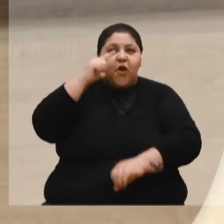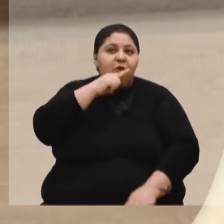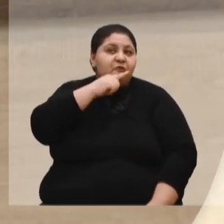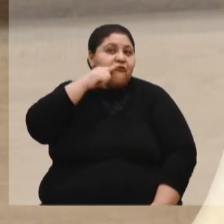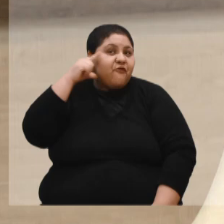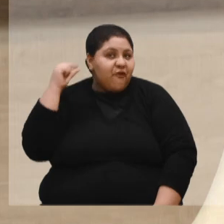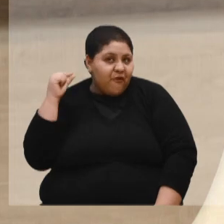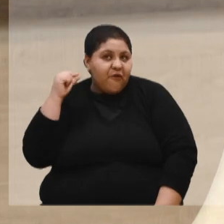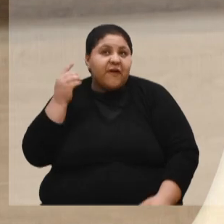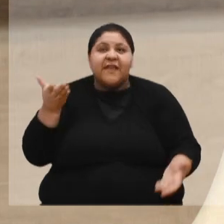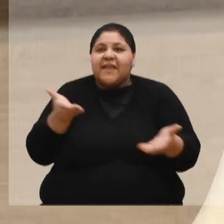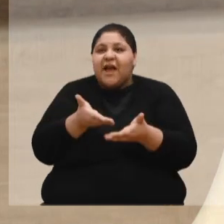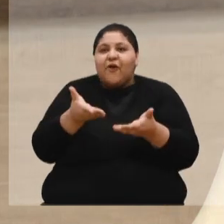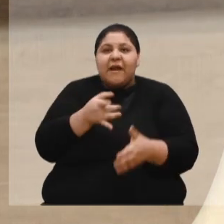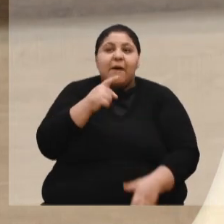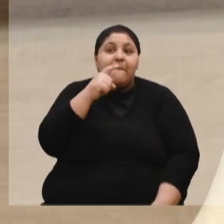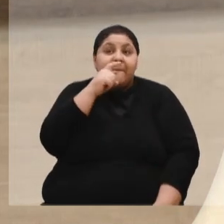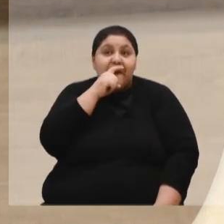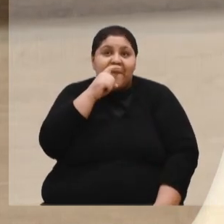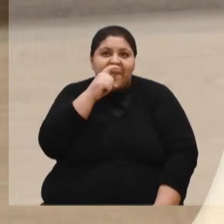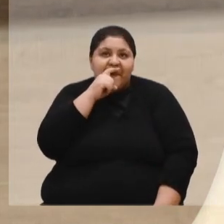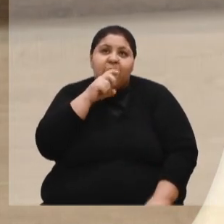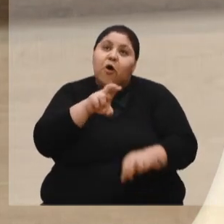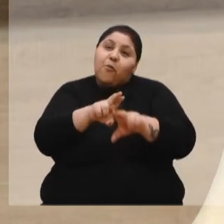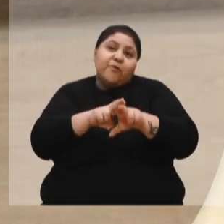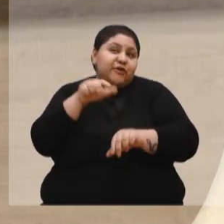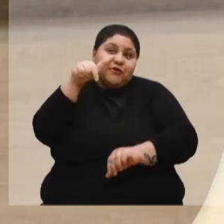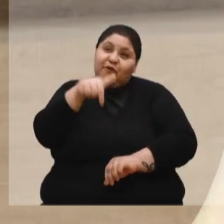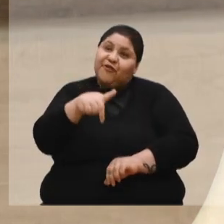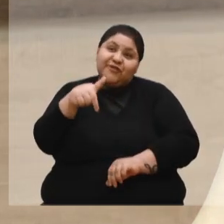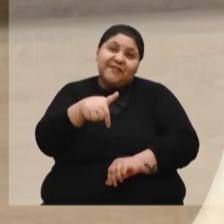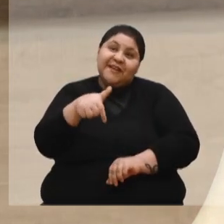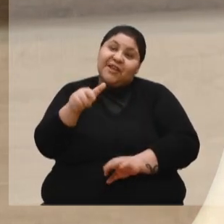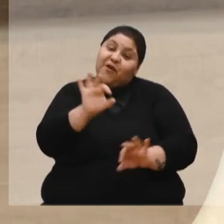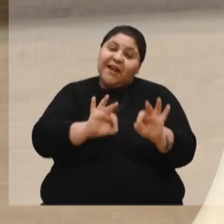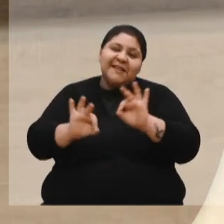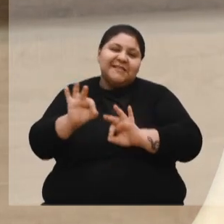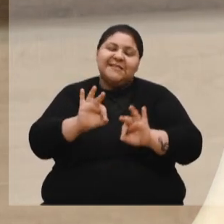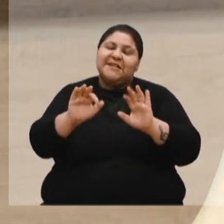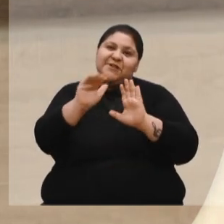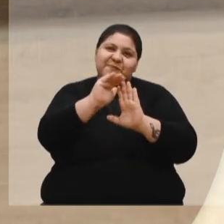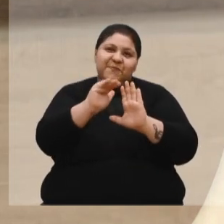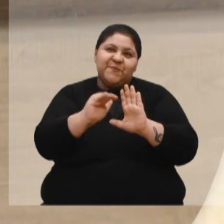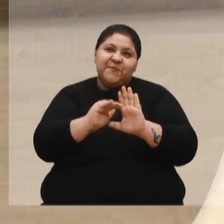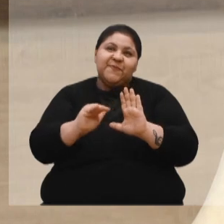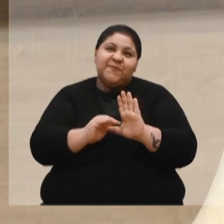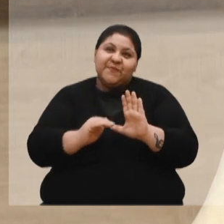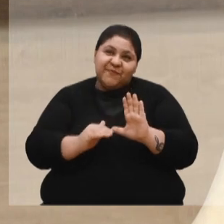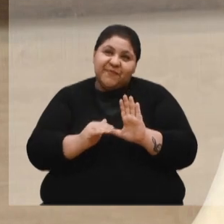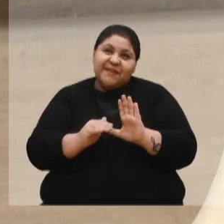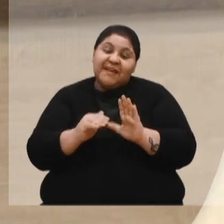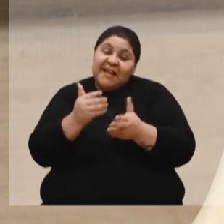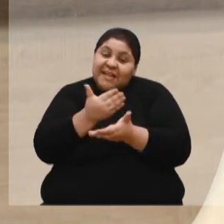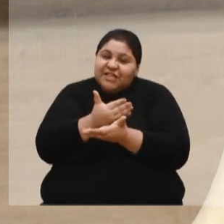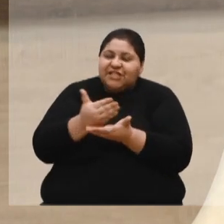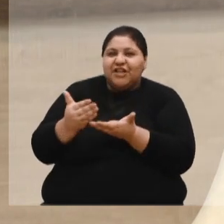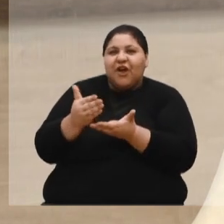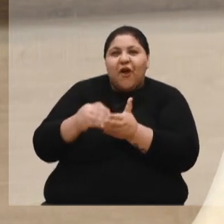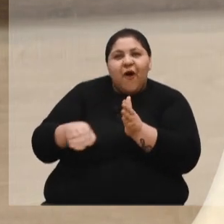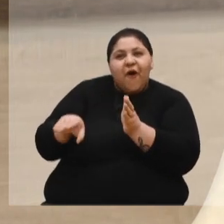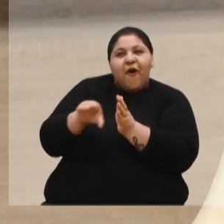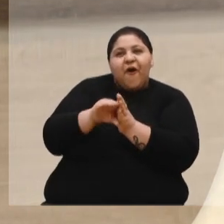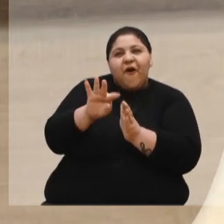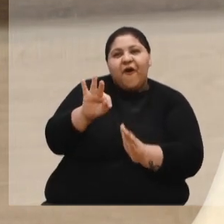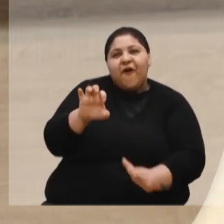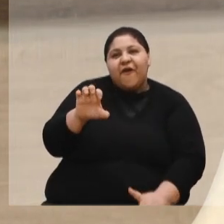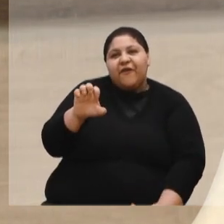o Fábio Rauch, que virou papai. Por isso que ele não está aqui conduzindo o programa. Veio a